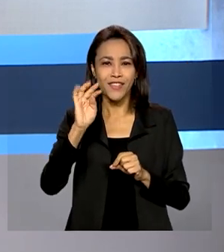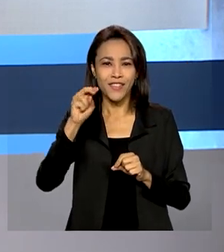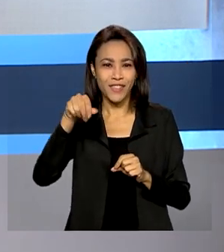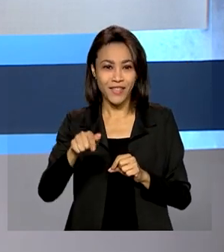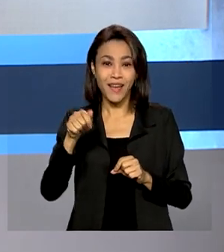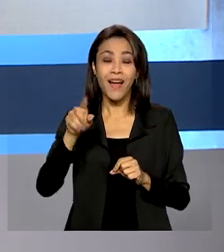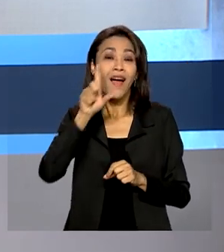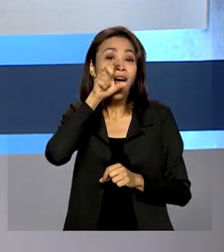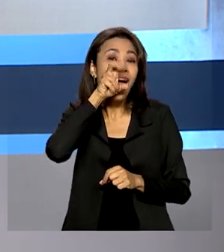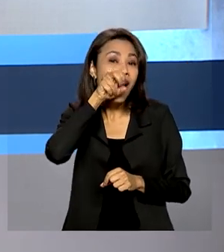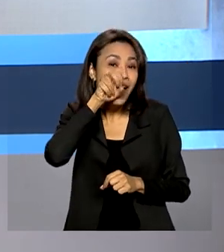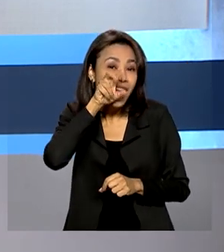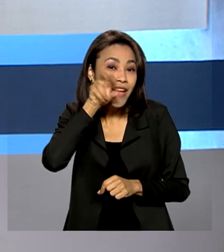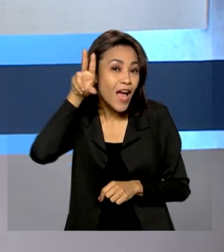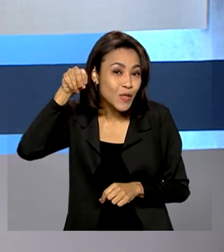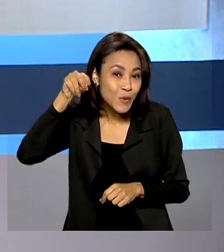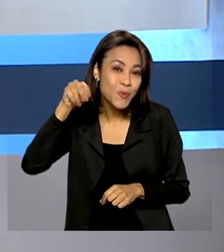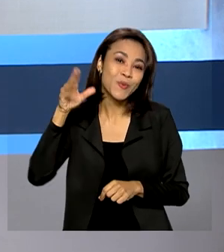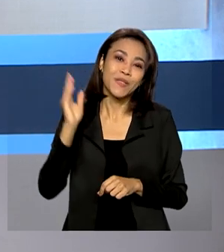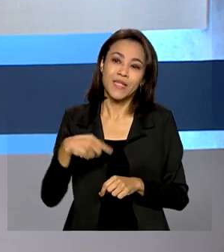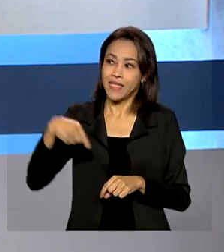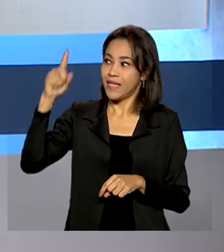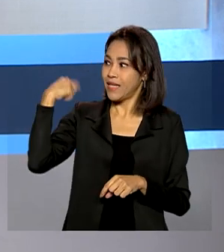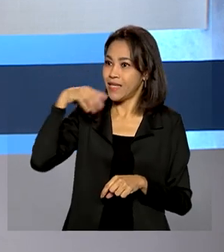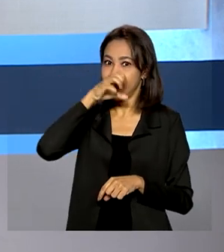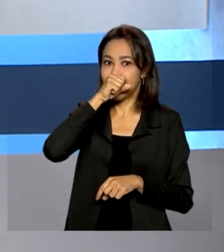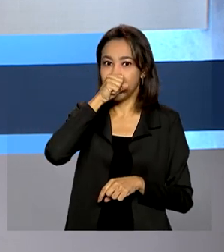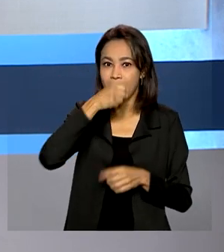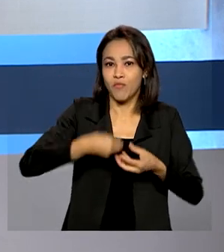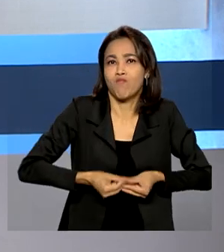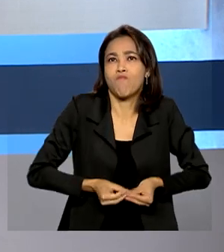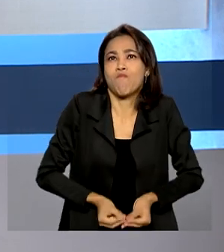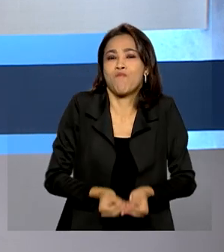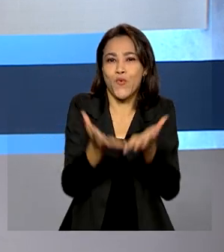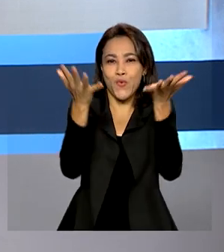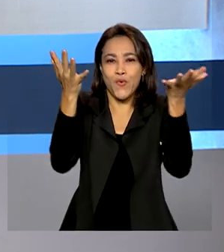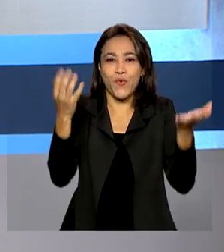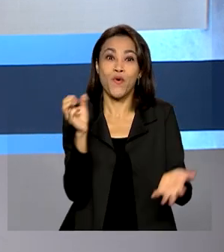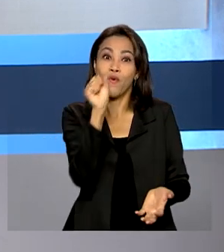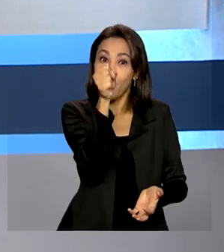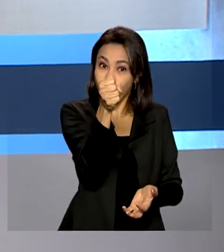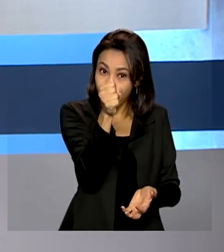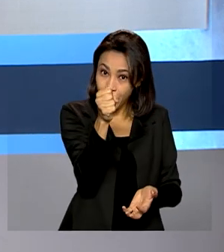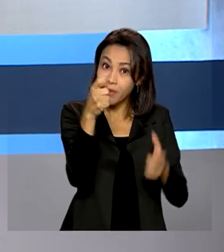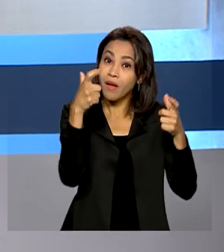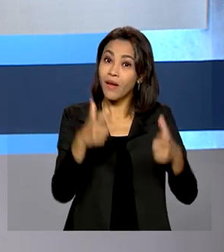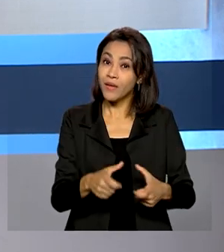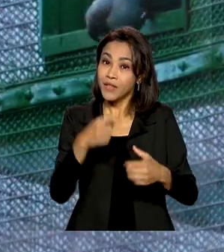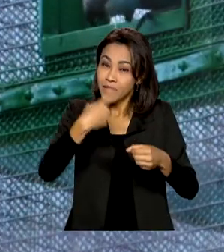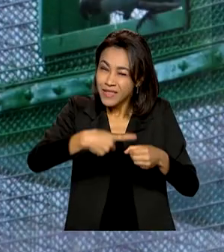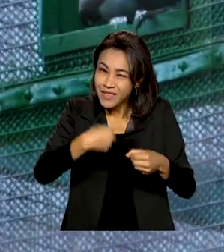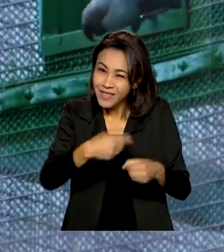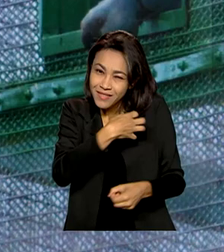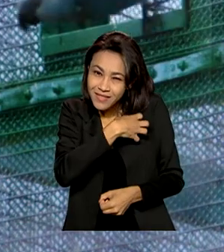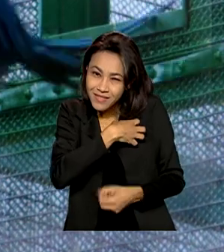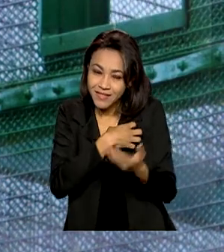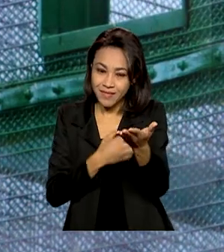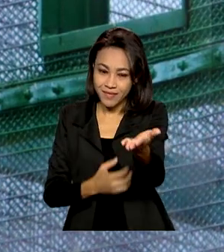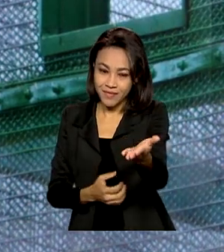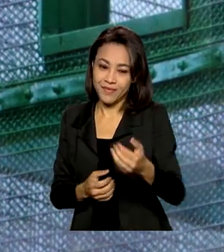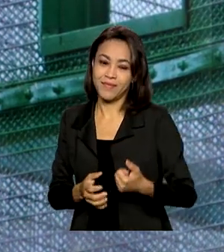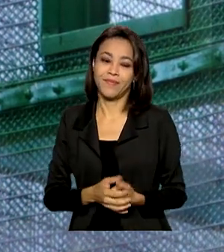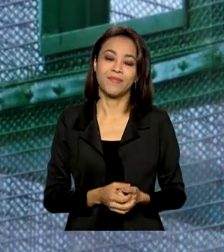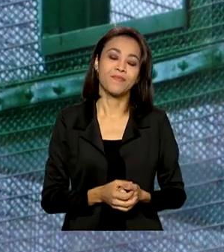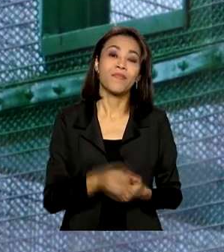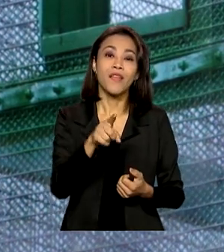da natureza. Neste sábado, foi realizada a soltura de 8 aves em Curaçá, na Bahia. As portas